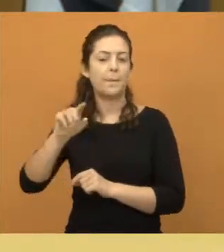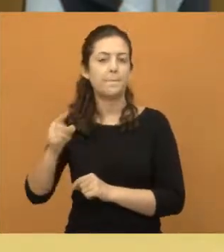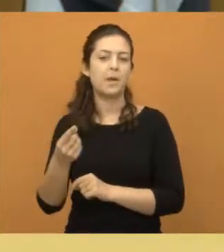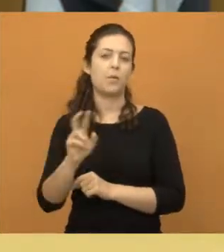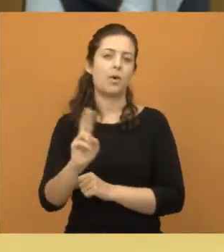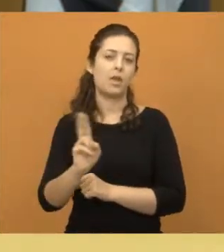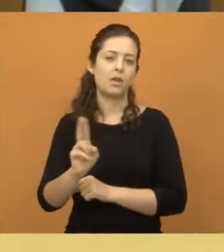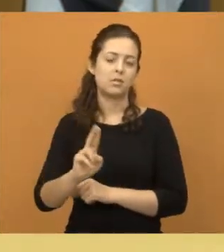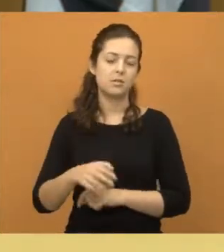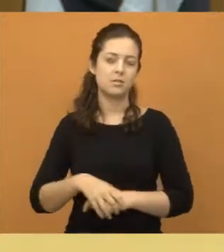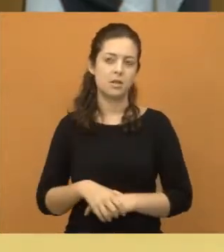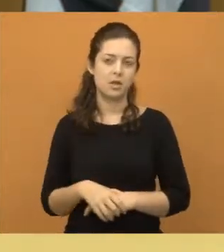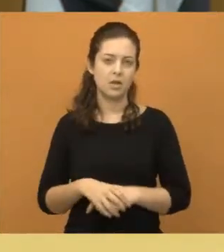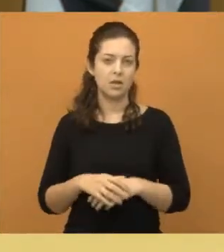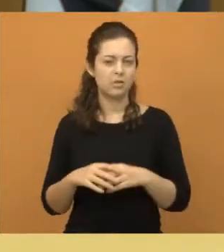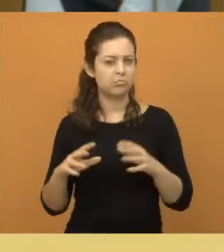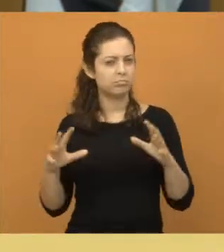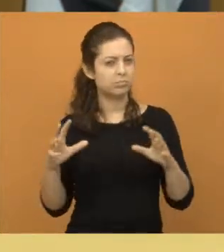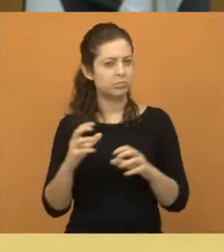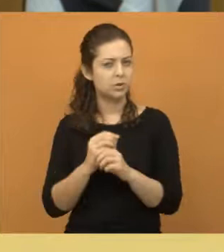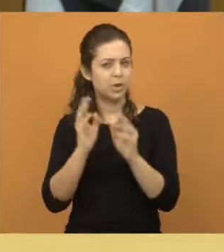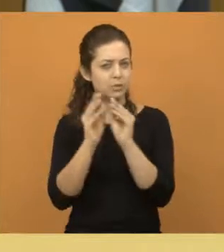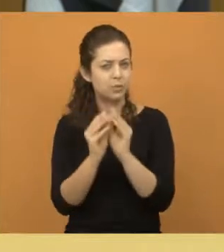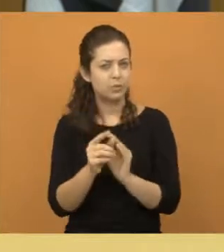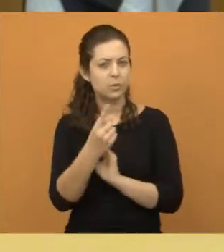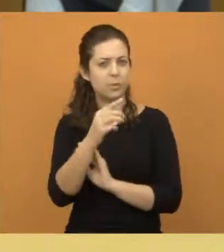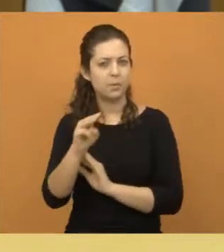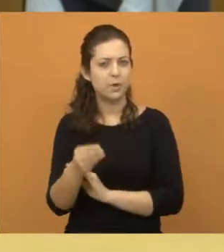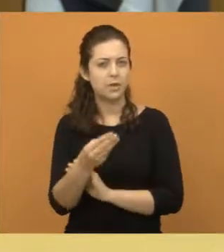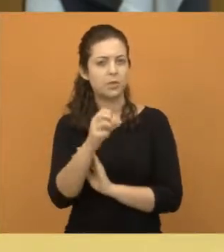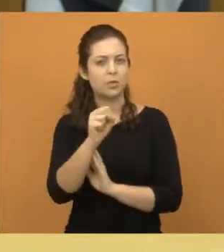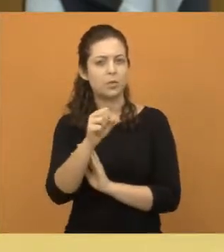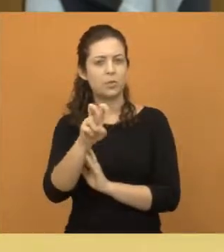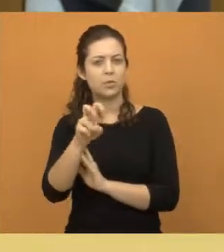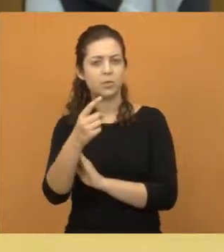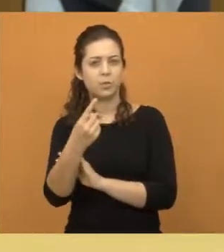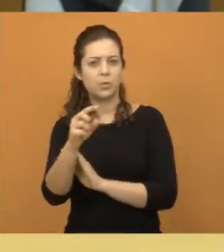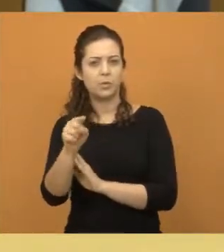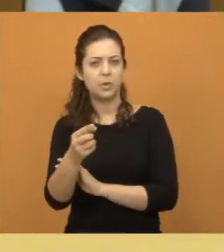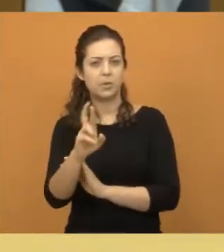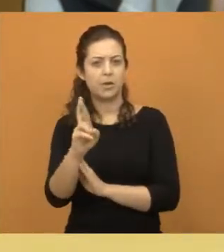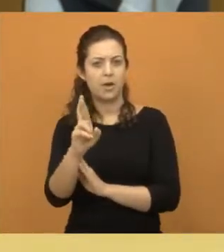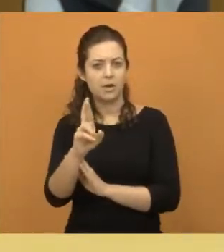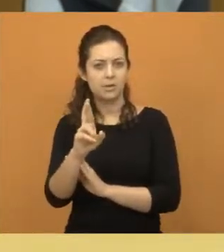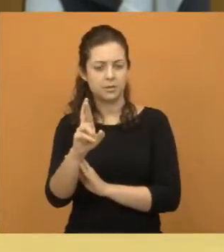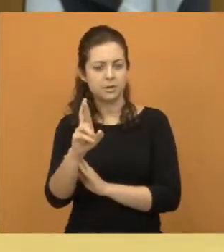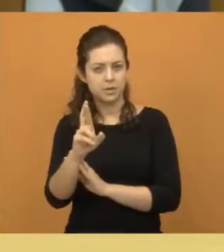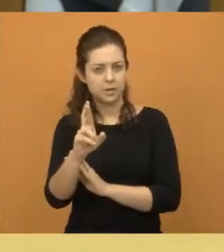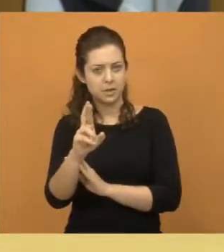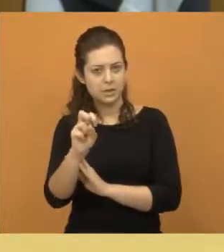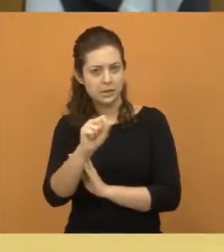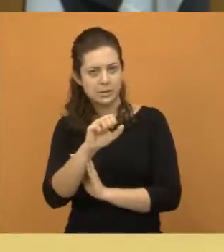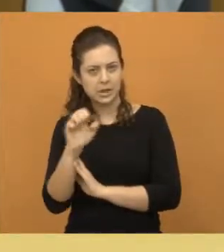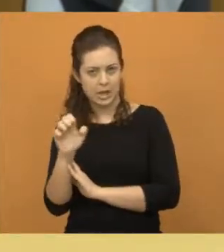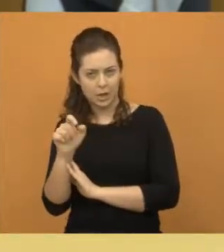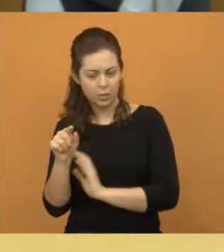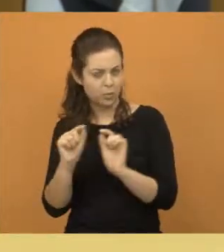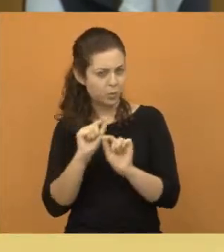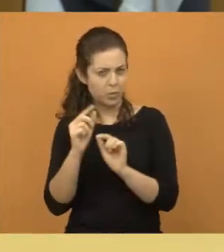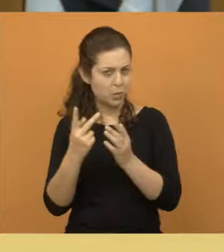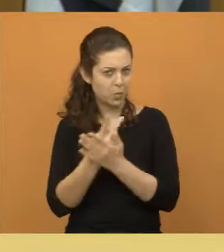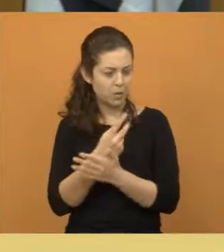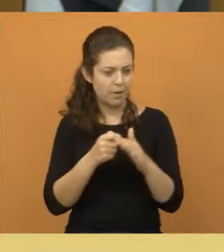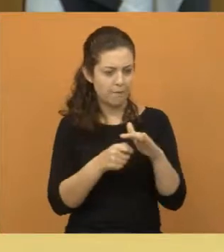1.851.000 reais. Ou seja, é R$ 1.851.000 reais que sai do poder do SAI de